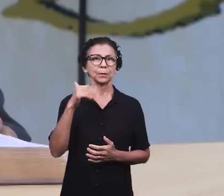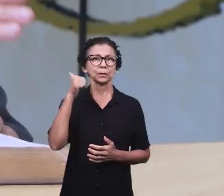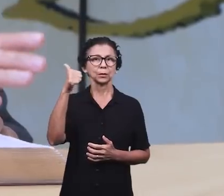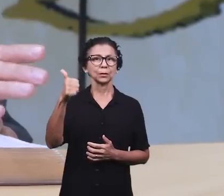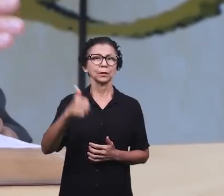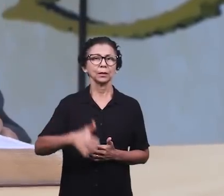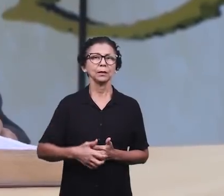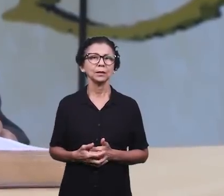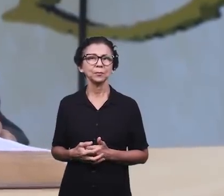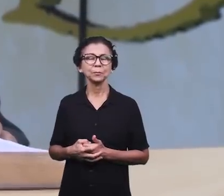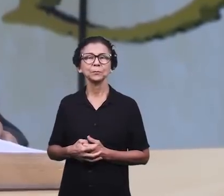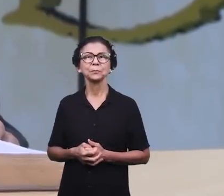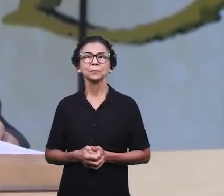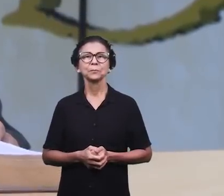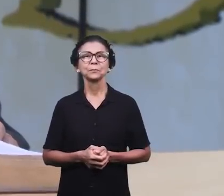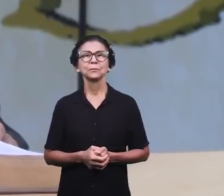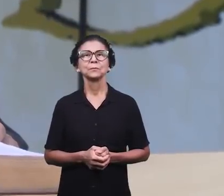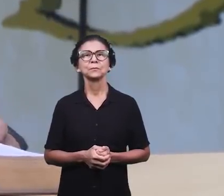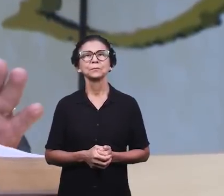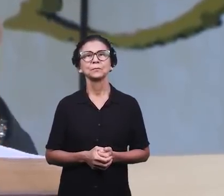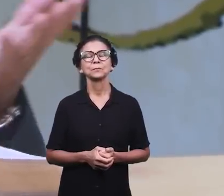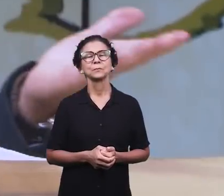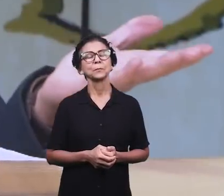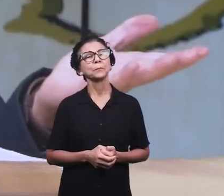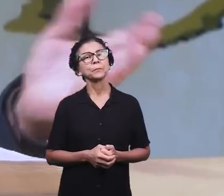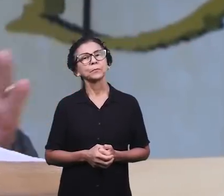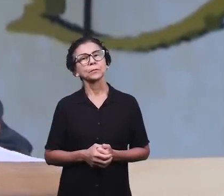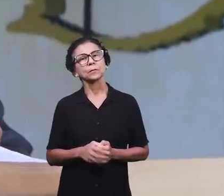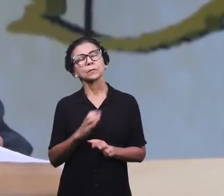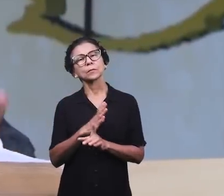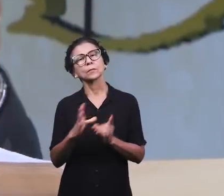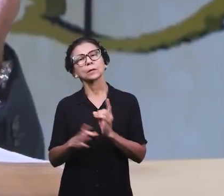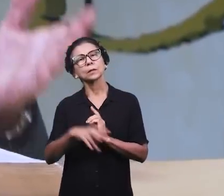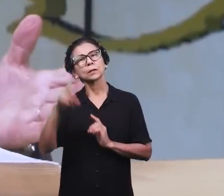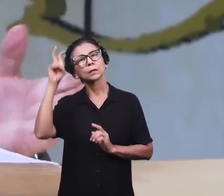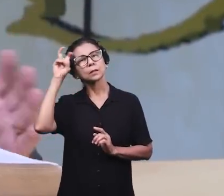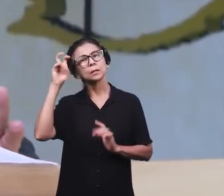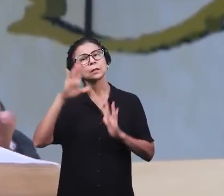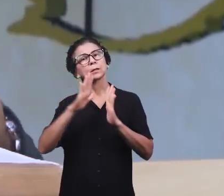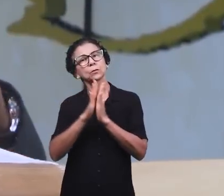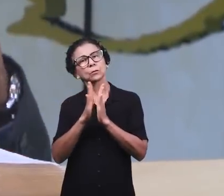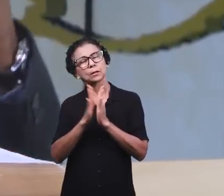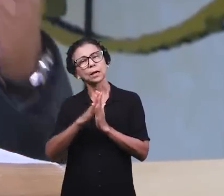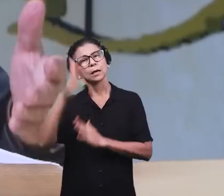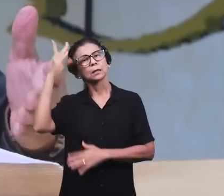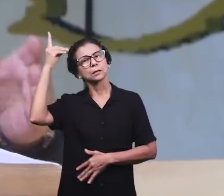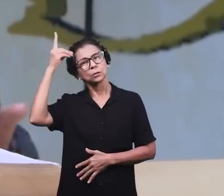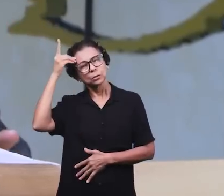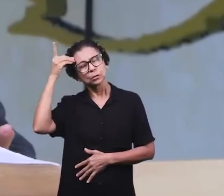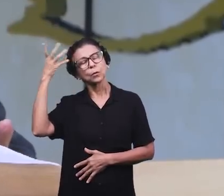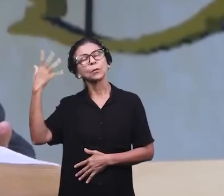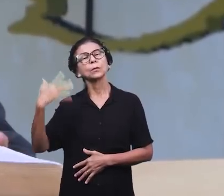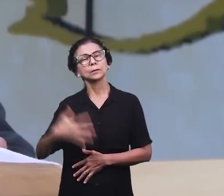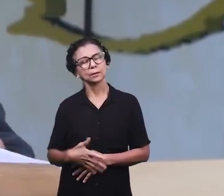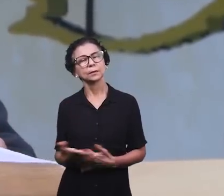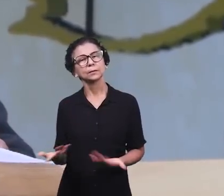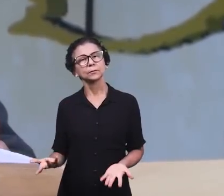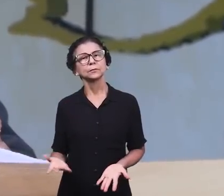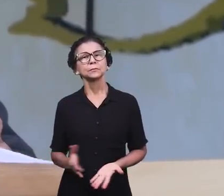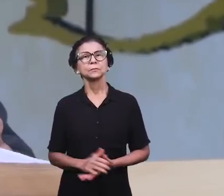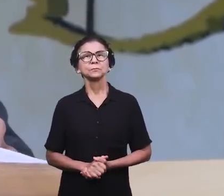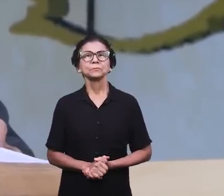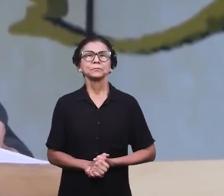vai orar por um irmão, por um visitante no culto da quinta-feira, um culto de oração, e aí o Senhor dá o dom espiritual, vem a orientação e tudo, né?